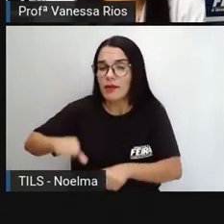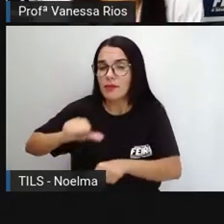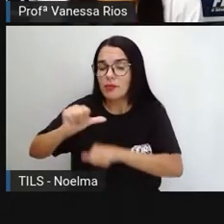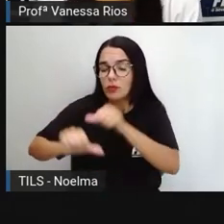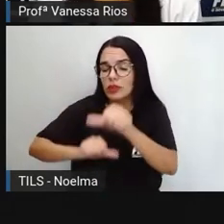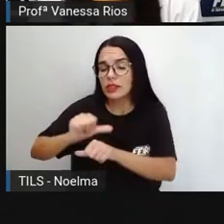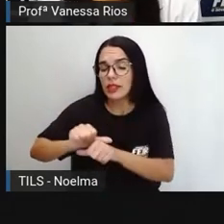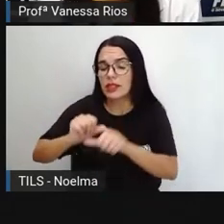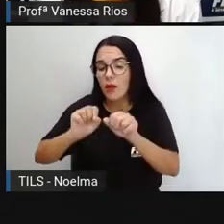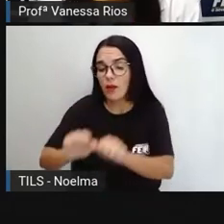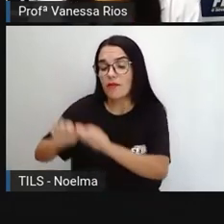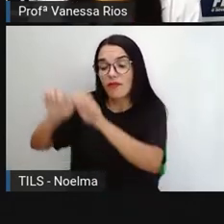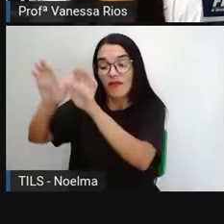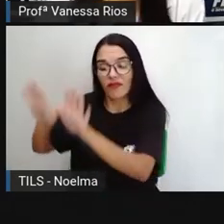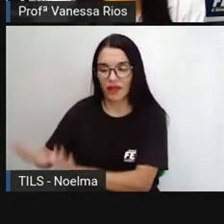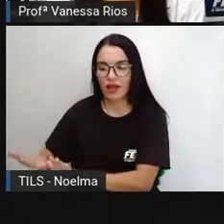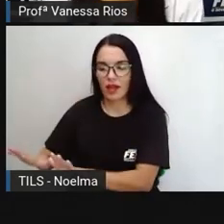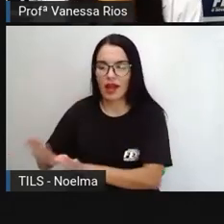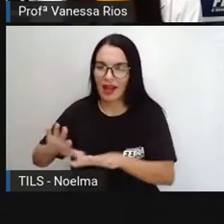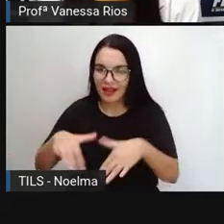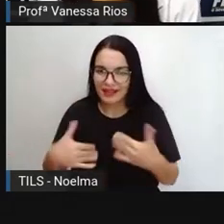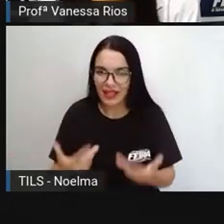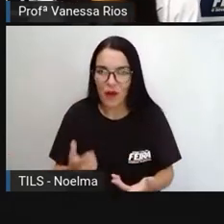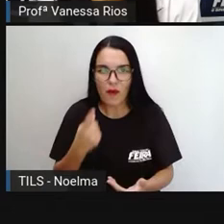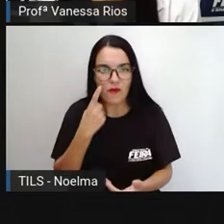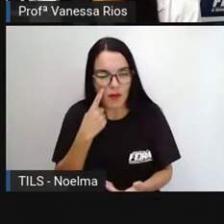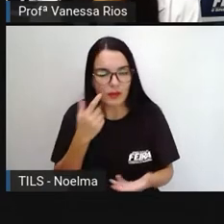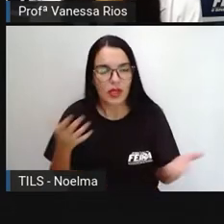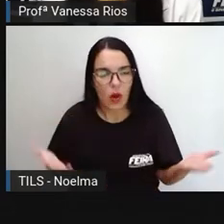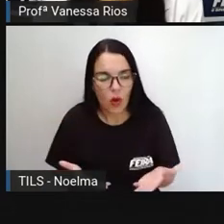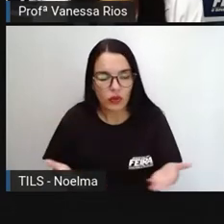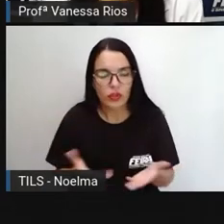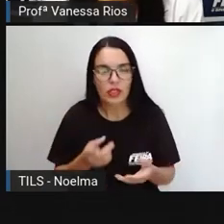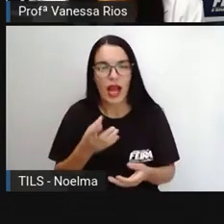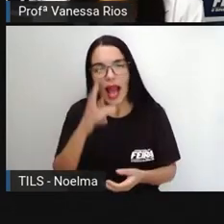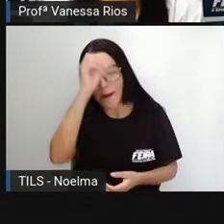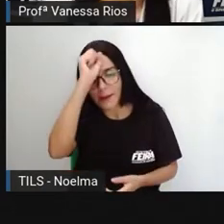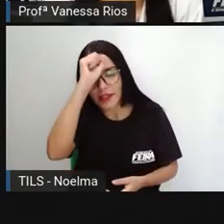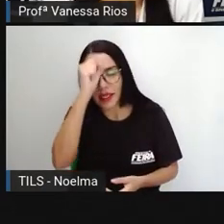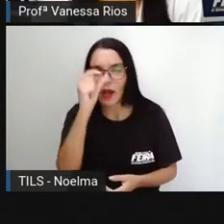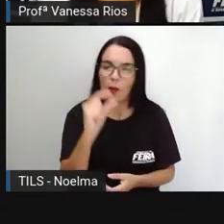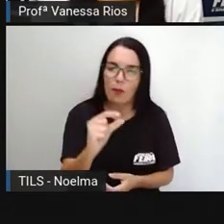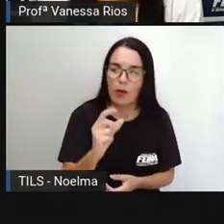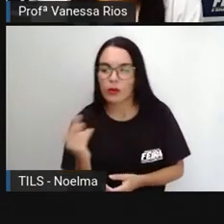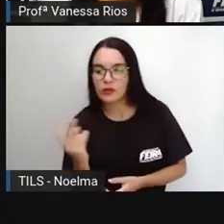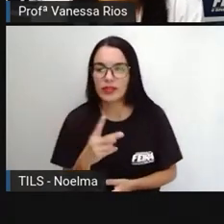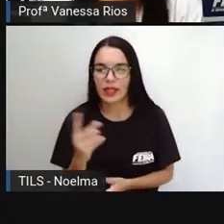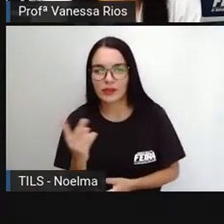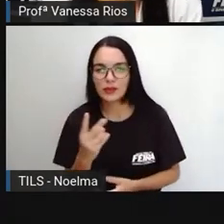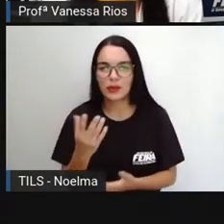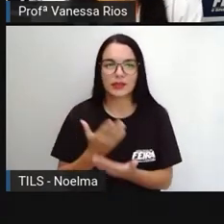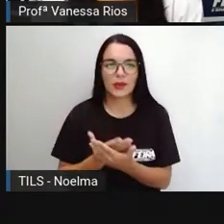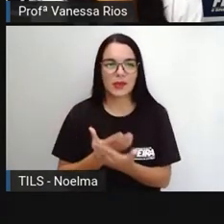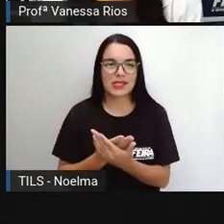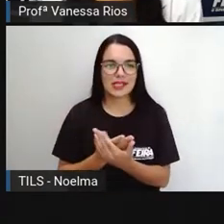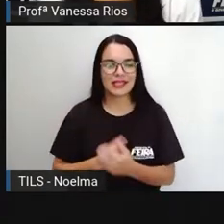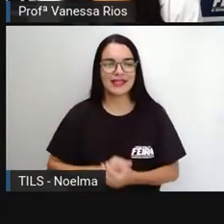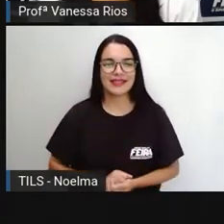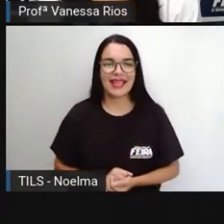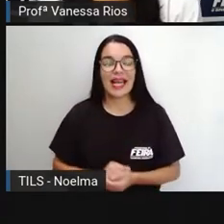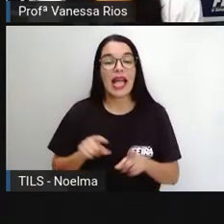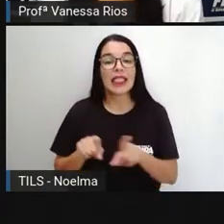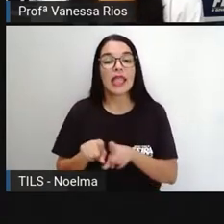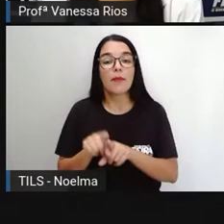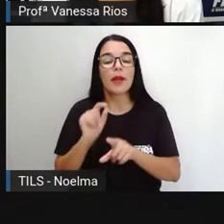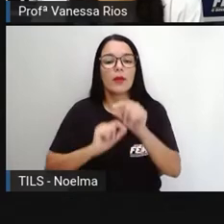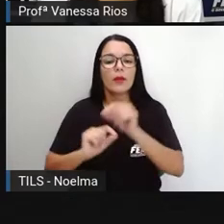sobre essas transformações, essas mudanças que aconteceram no decorrer do tempo, que a gente vai estudar e a gente vai perceber